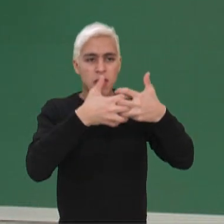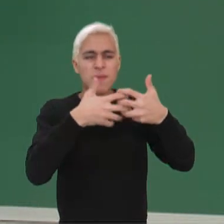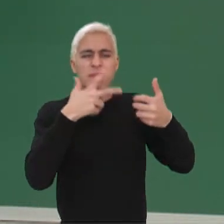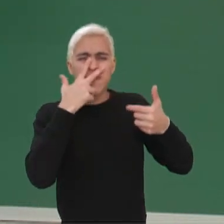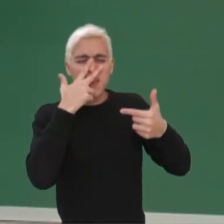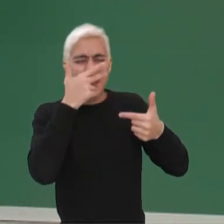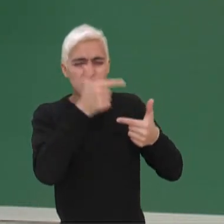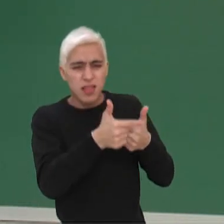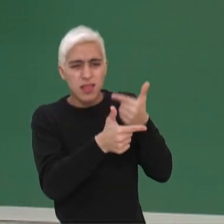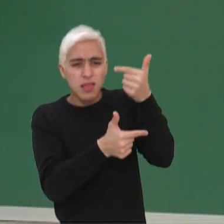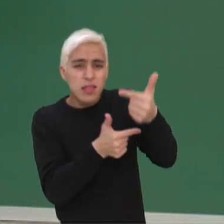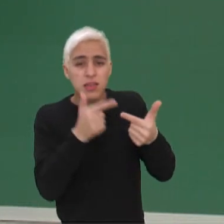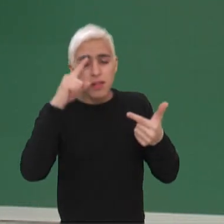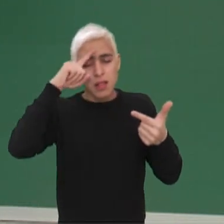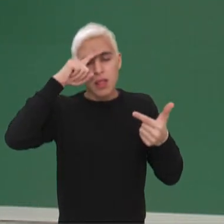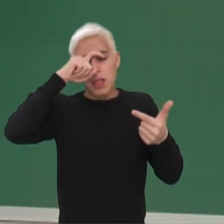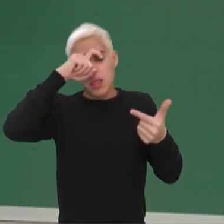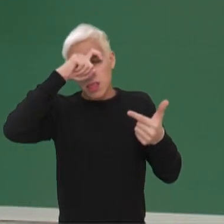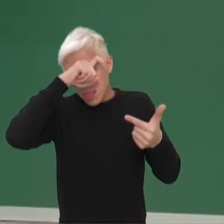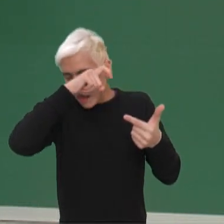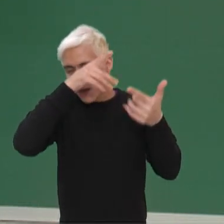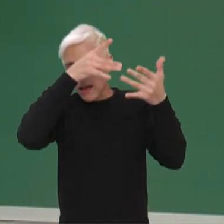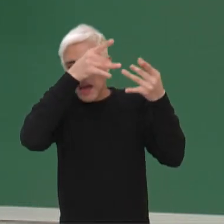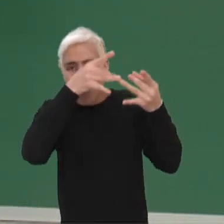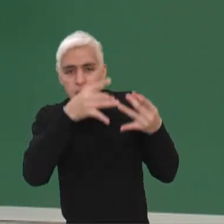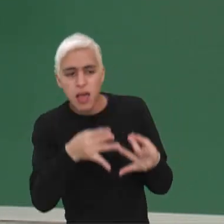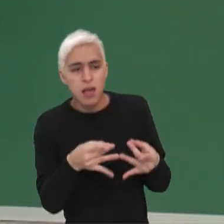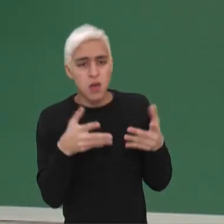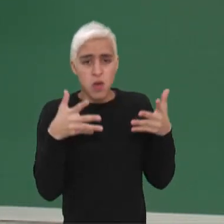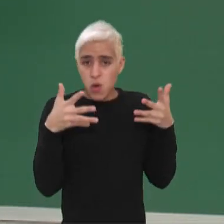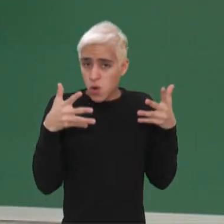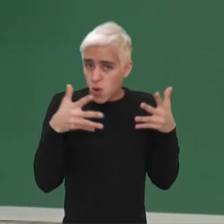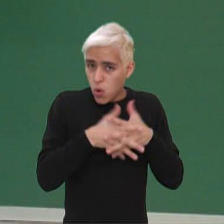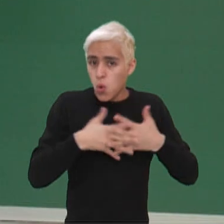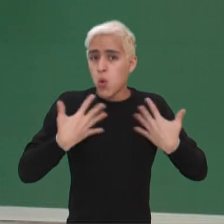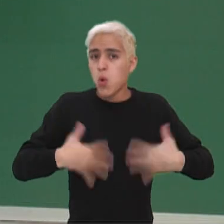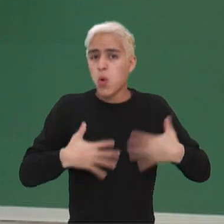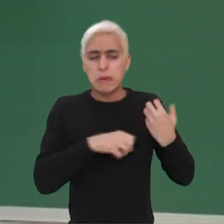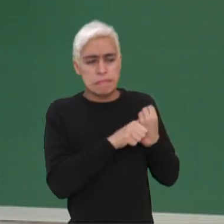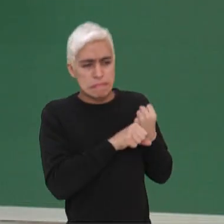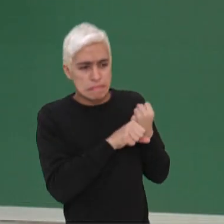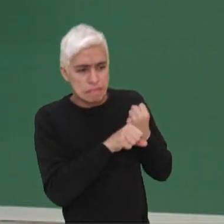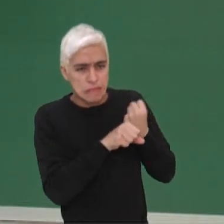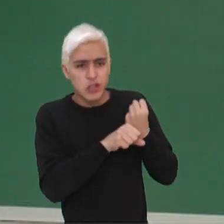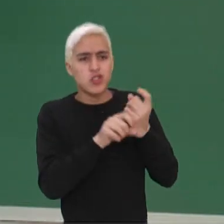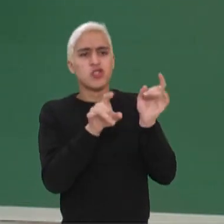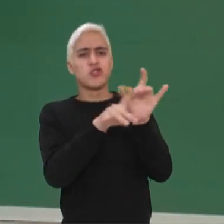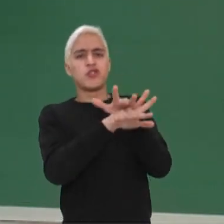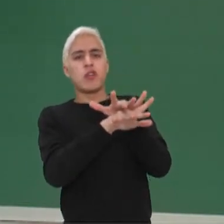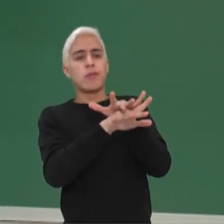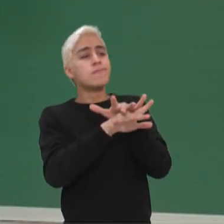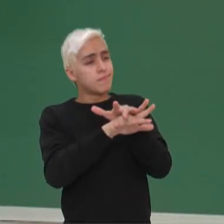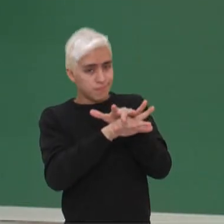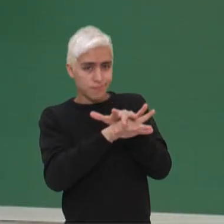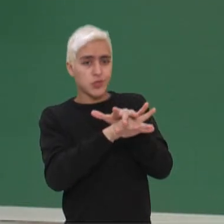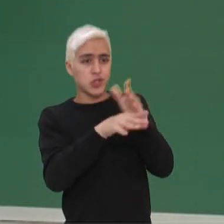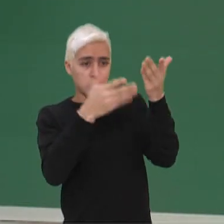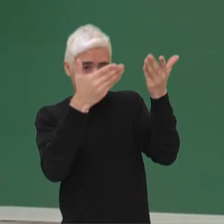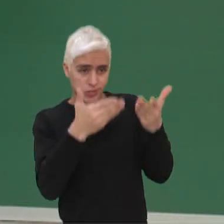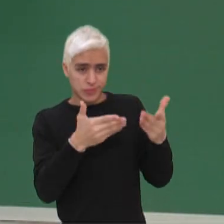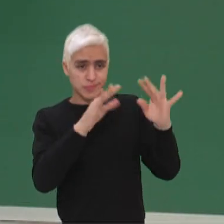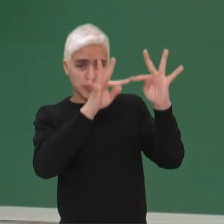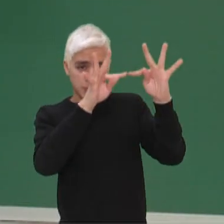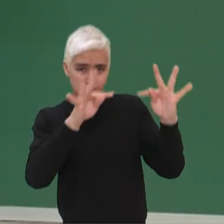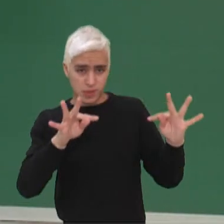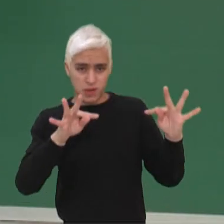trabalho muito difícil, um trabalho arduoso, um trabalho complicado, que durou muitos anos para ser feito, mas foi entregue. Aqui nós